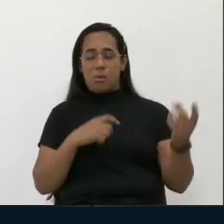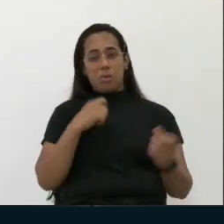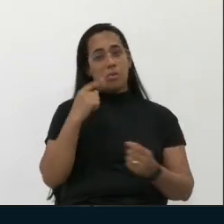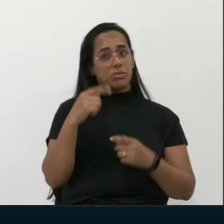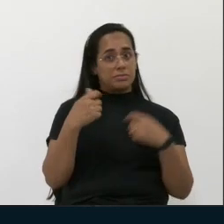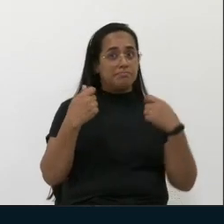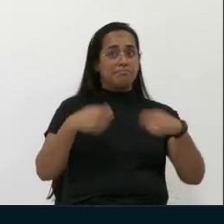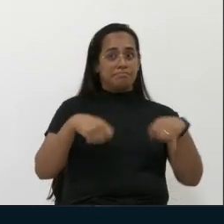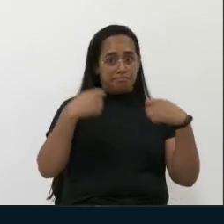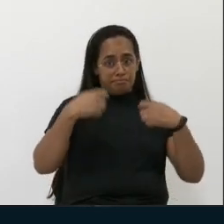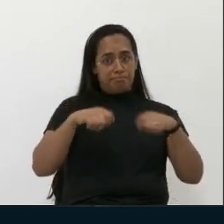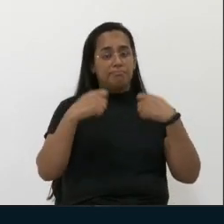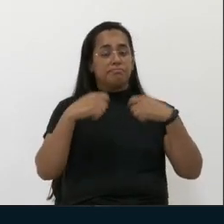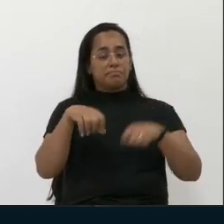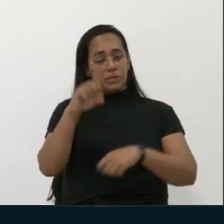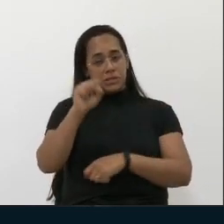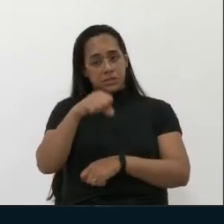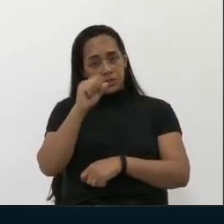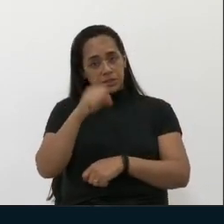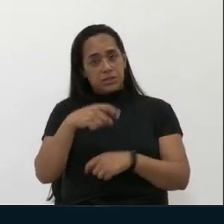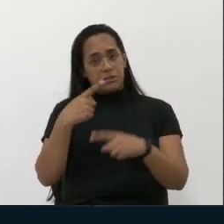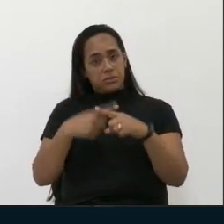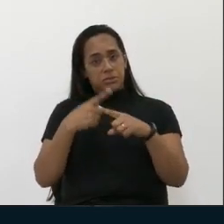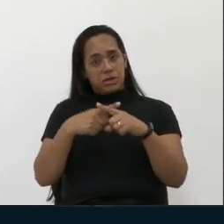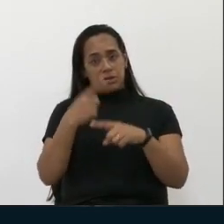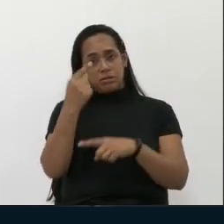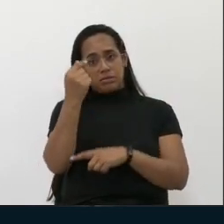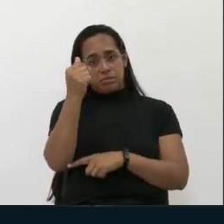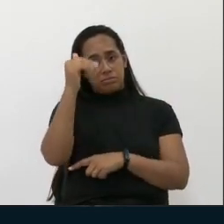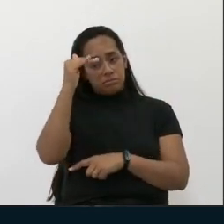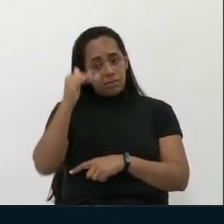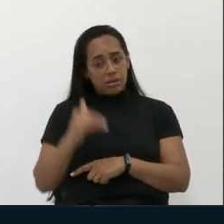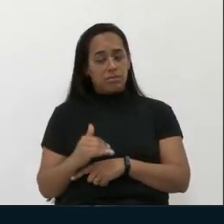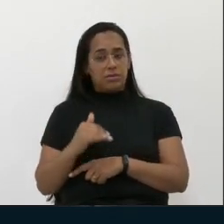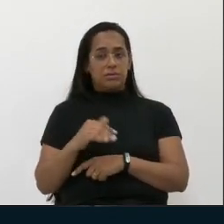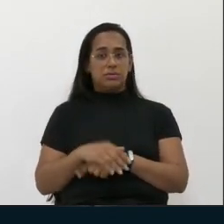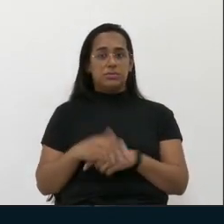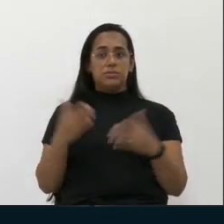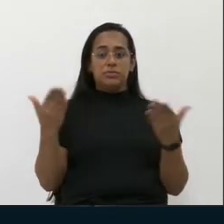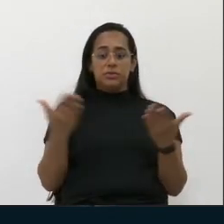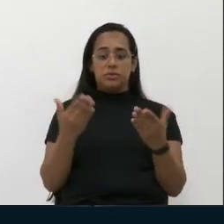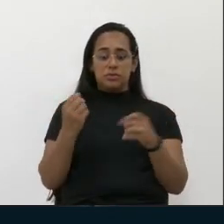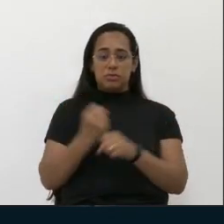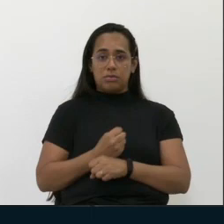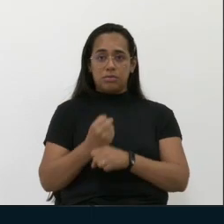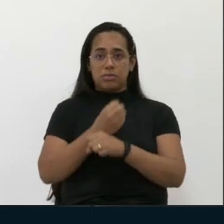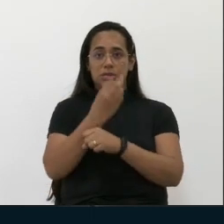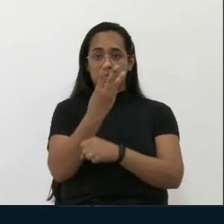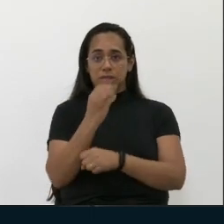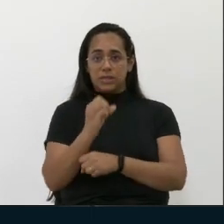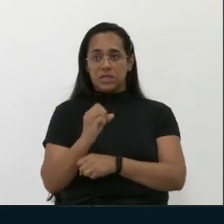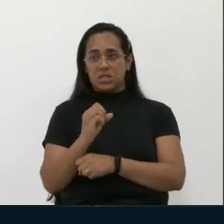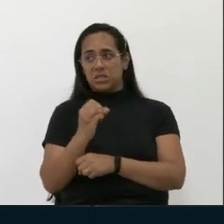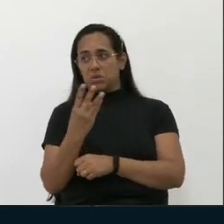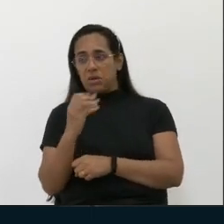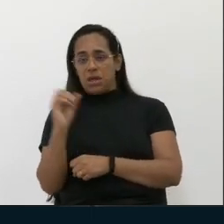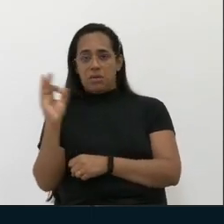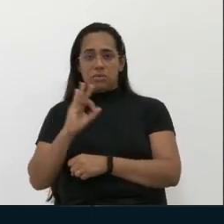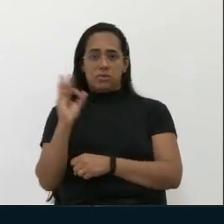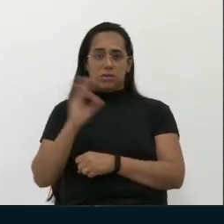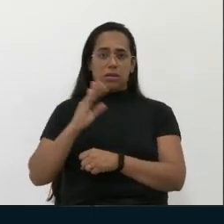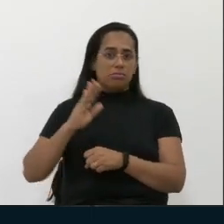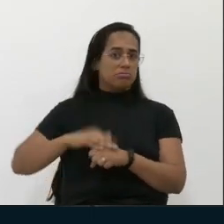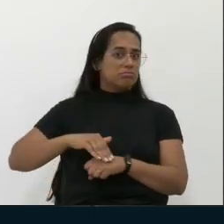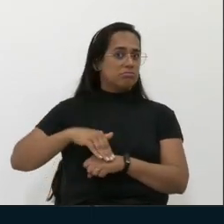vai baratear o custo. Hoje, o custo da obra pública é de 30% a 40% mais caro do que a obra particular. Eu